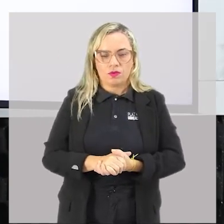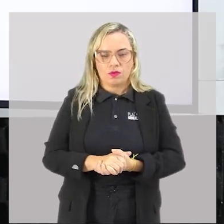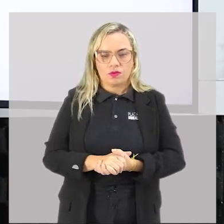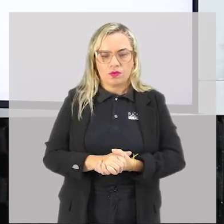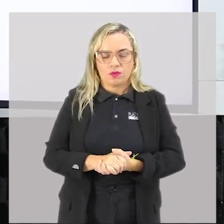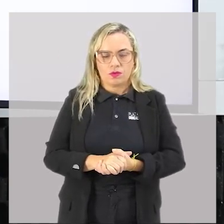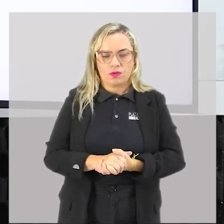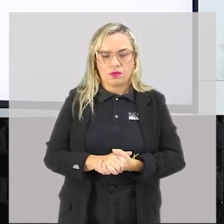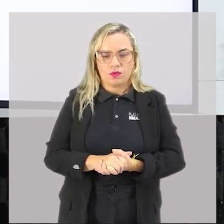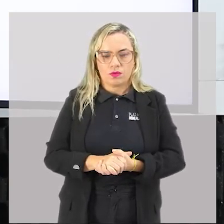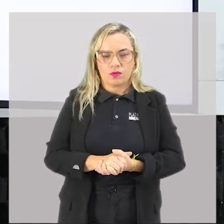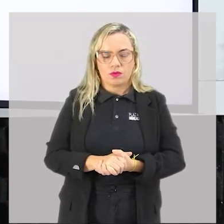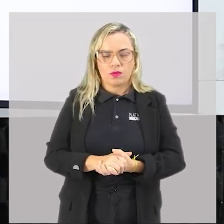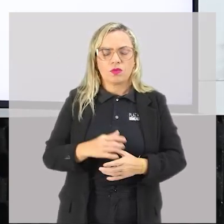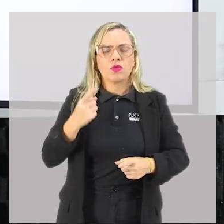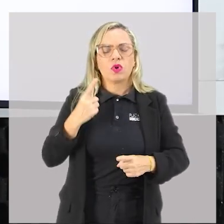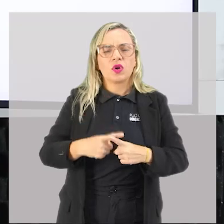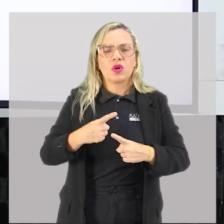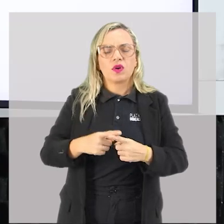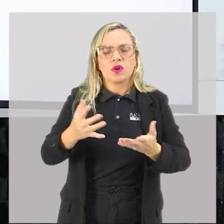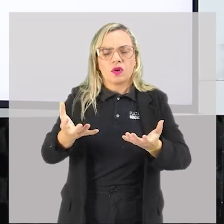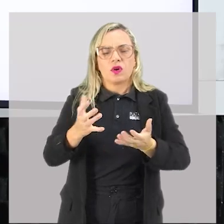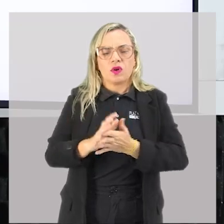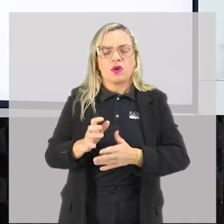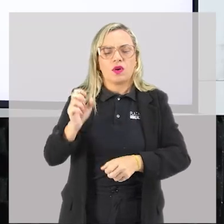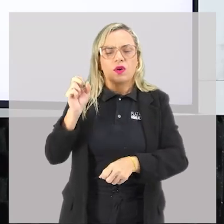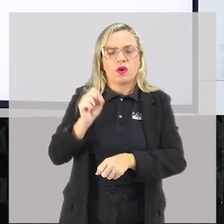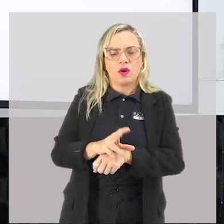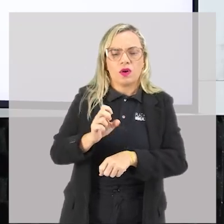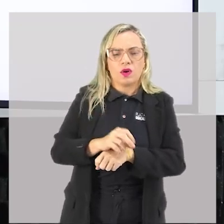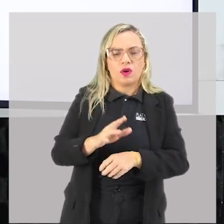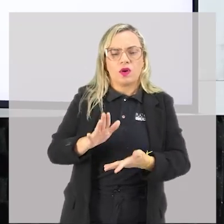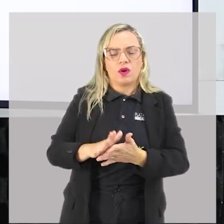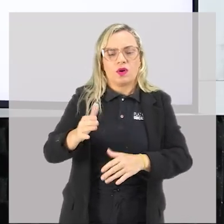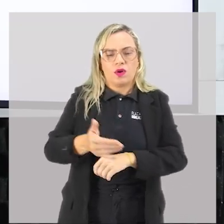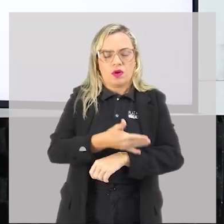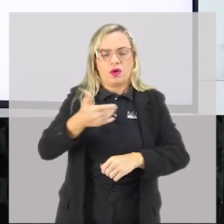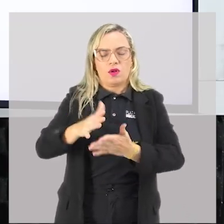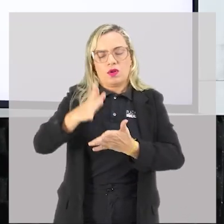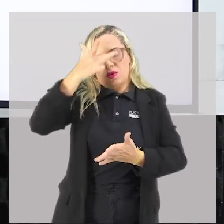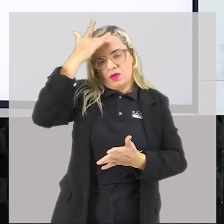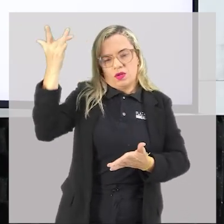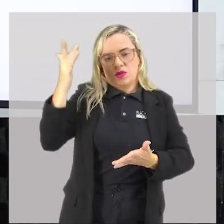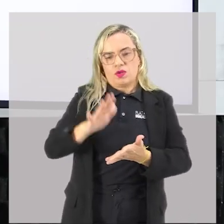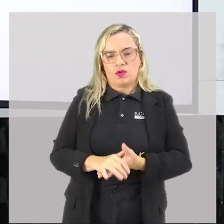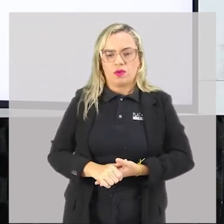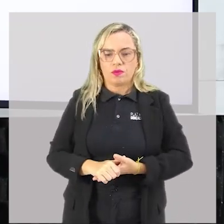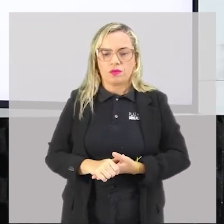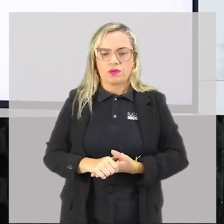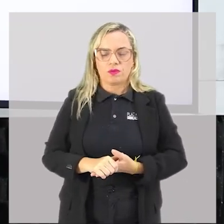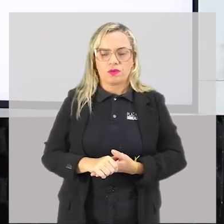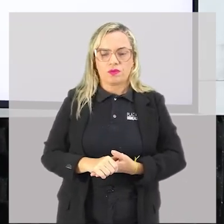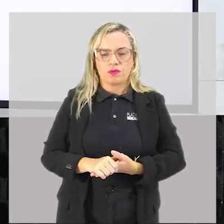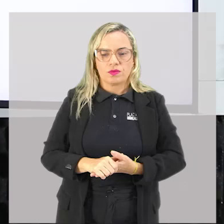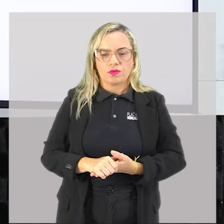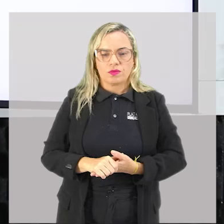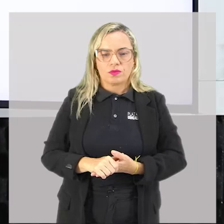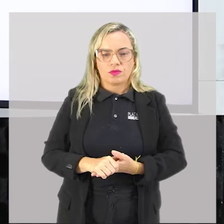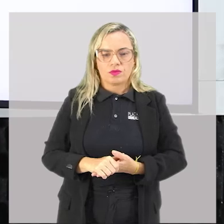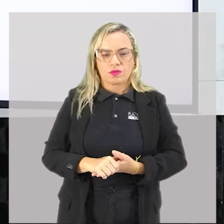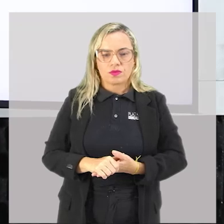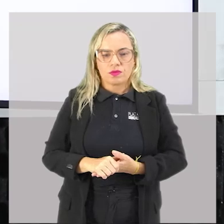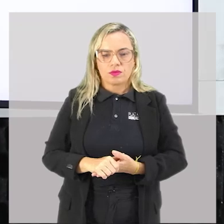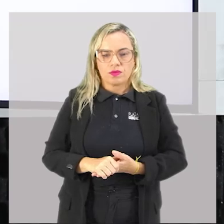position? Por que você quer essa vaga? Então, aquela ideia de por que você é o melhor candidato, né? Why do you think you are fit for